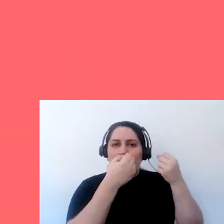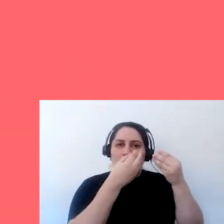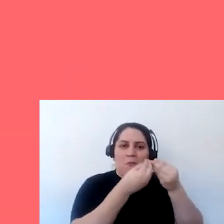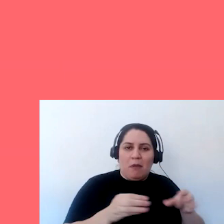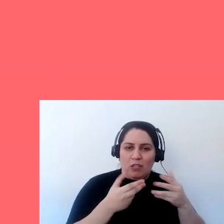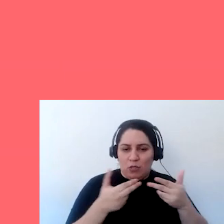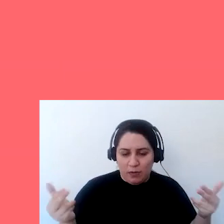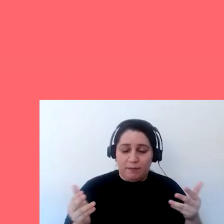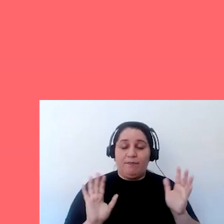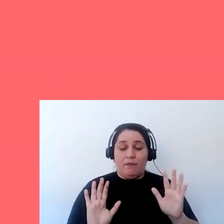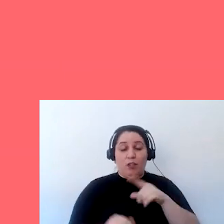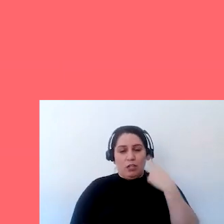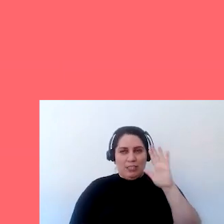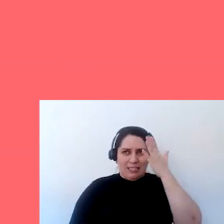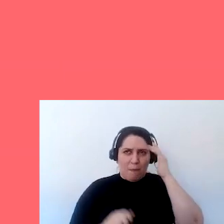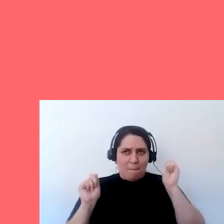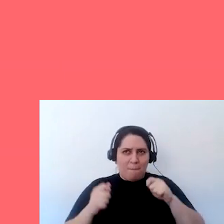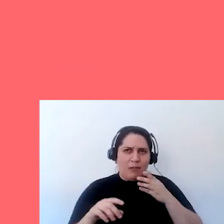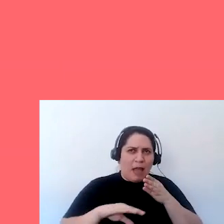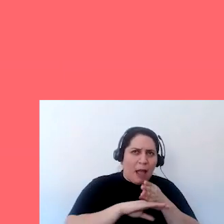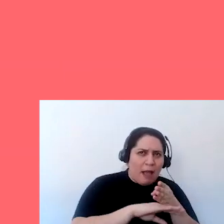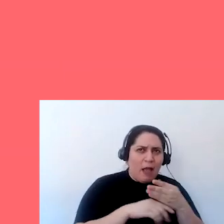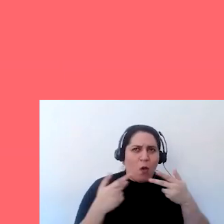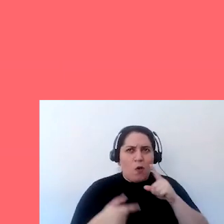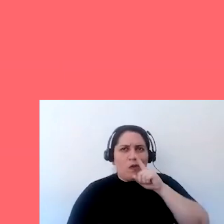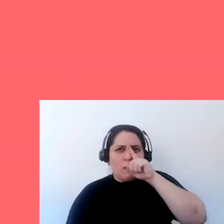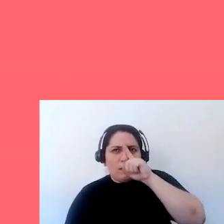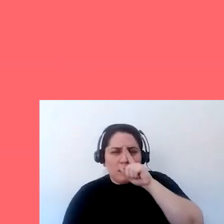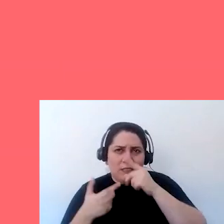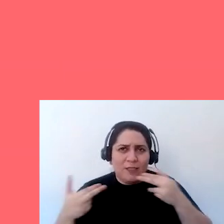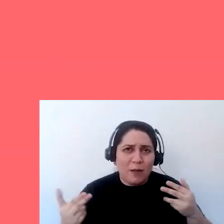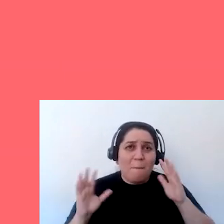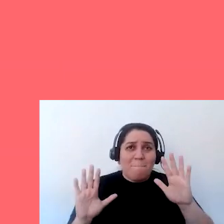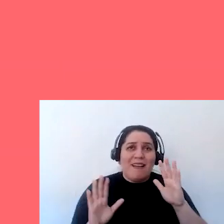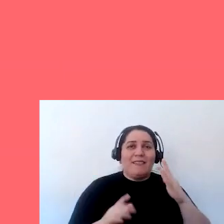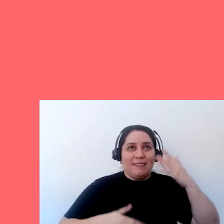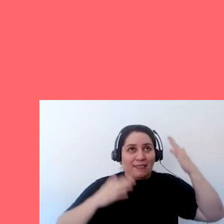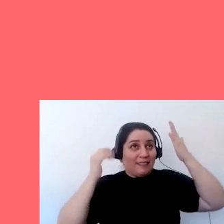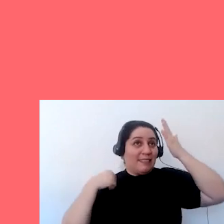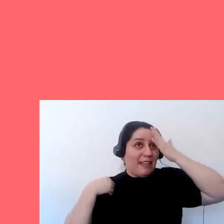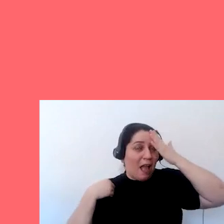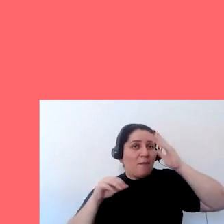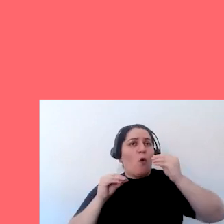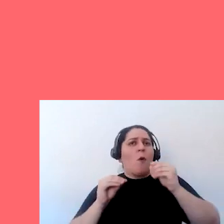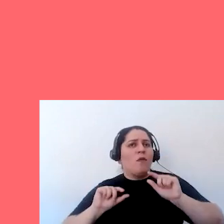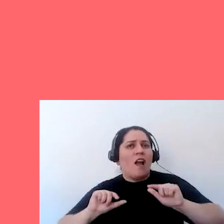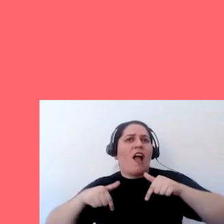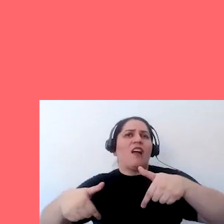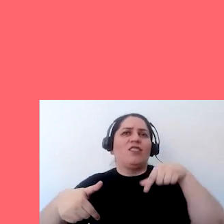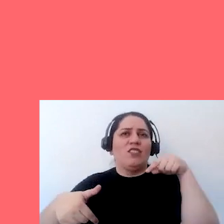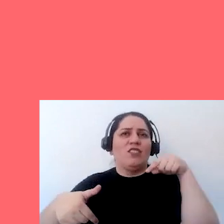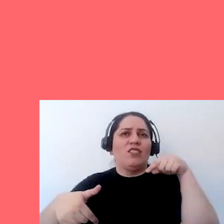já sabe quais as ameaças, a gente sabe como evitar, mas como que a gente para de falar e coloca isso na prática, né? A Trícia vai explicar um pouco para a